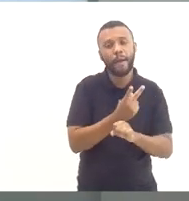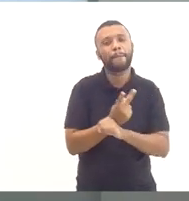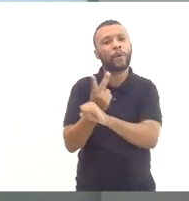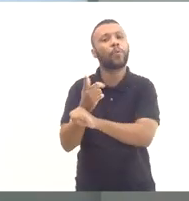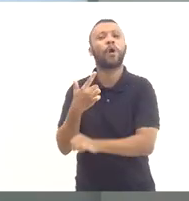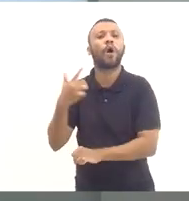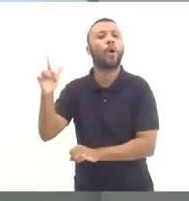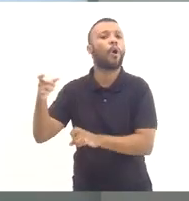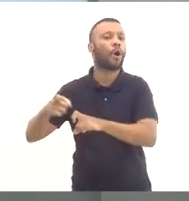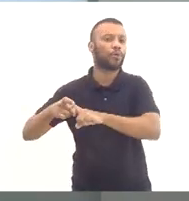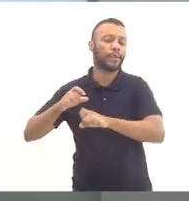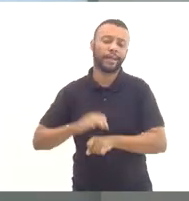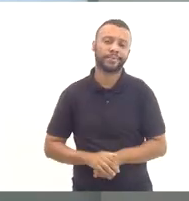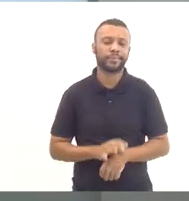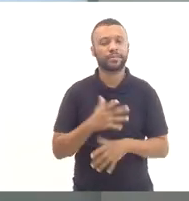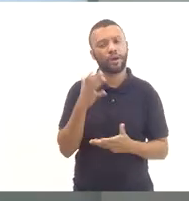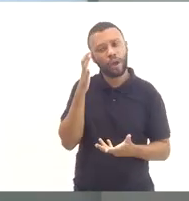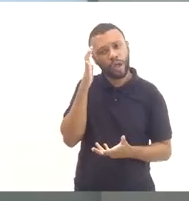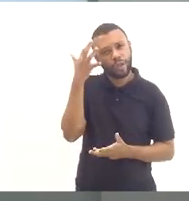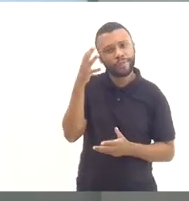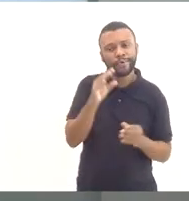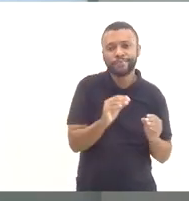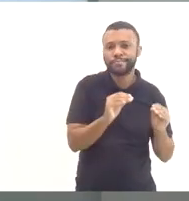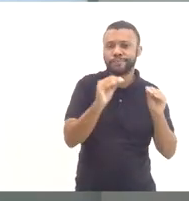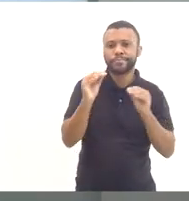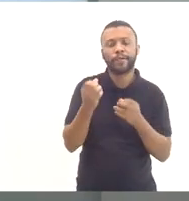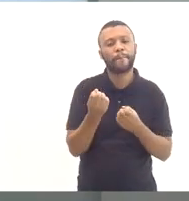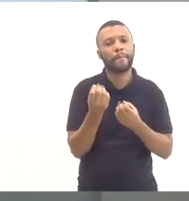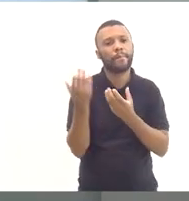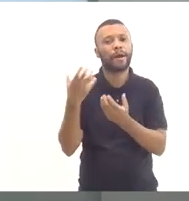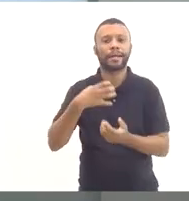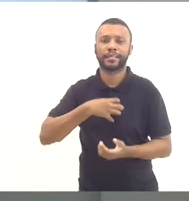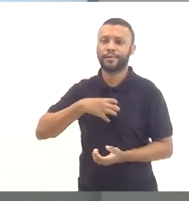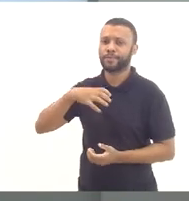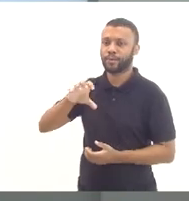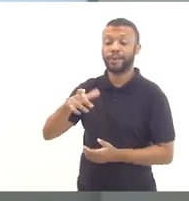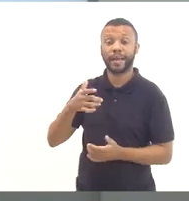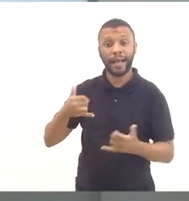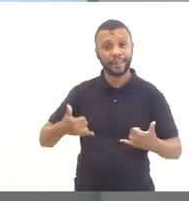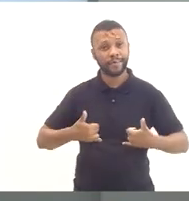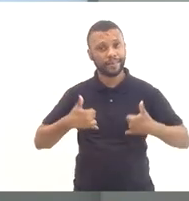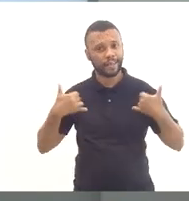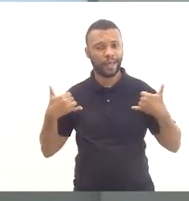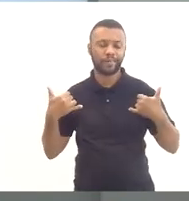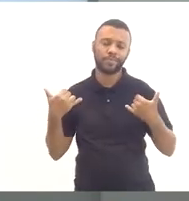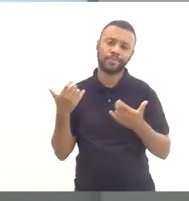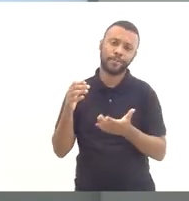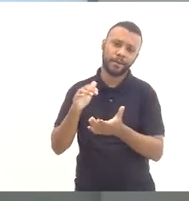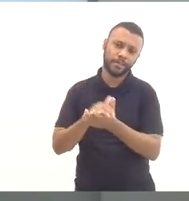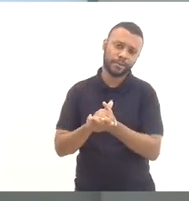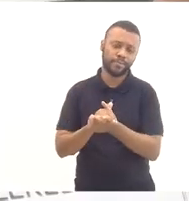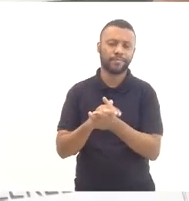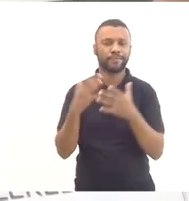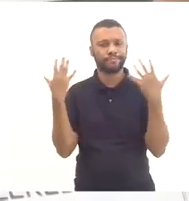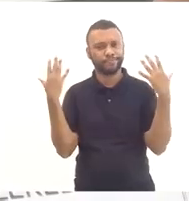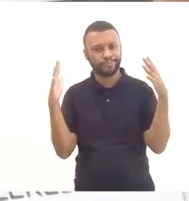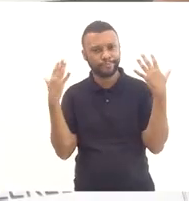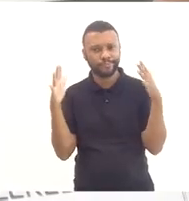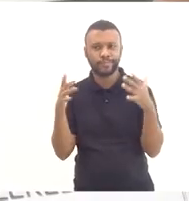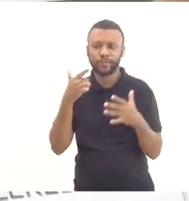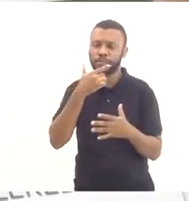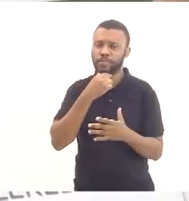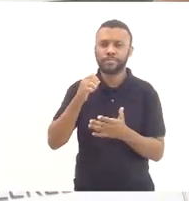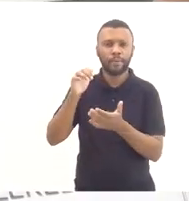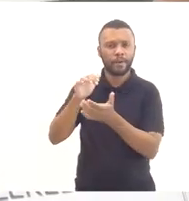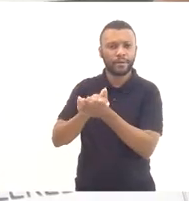e aí eu fui para Salvador que era aniversário do meu marido comemorar que meu filho não tinha nada e comemorar o aniversário do meu do meu do